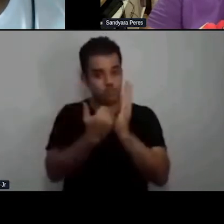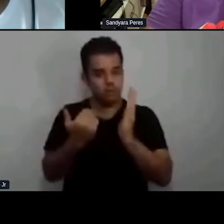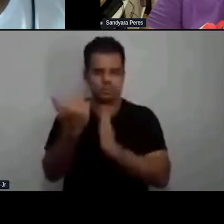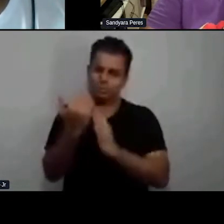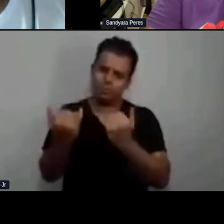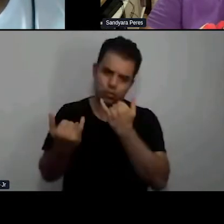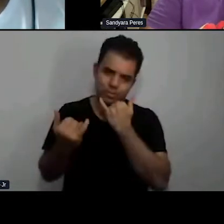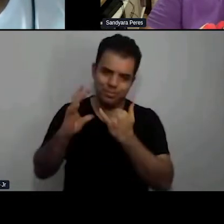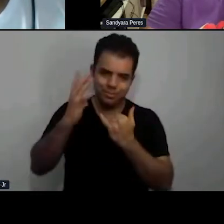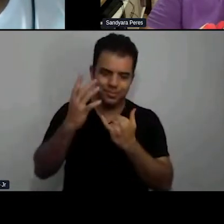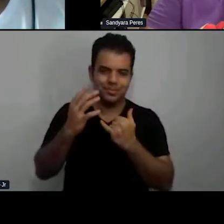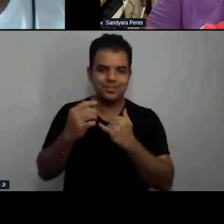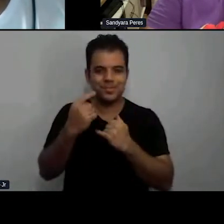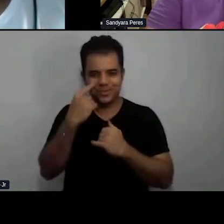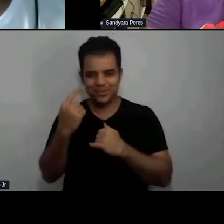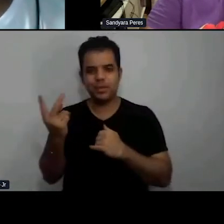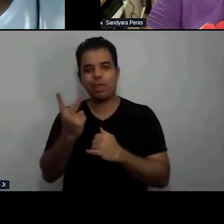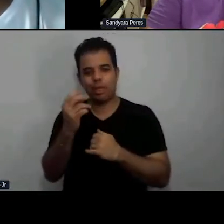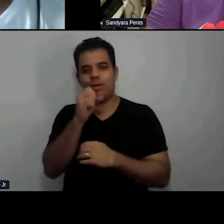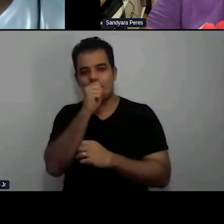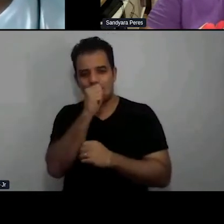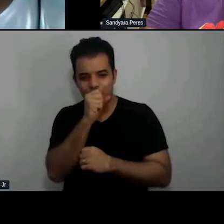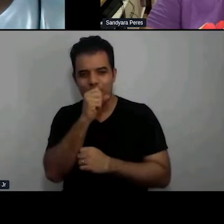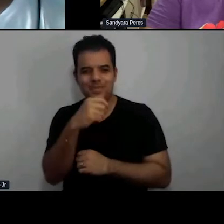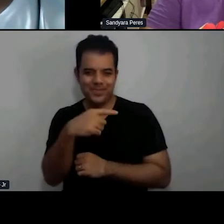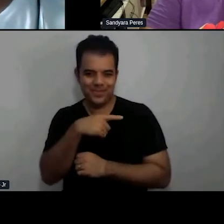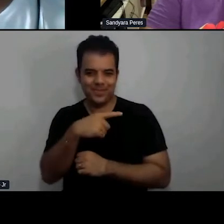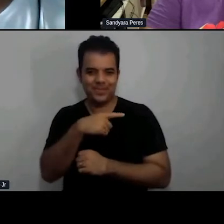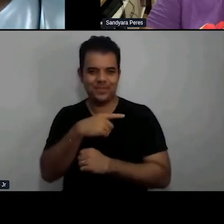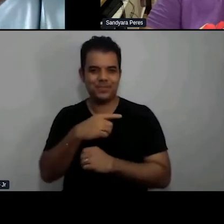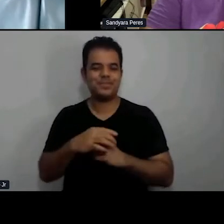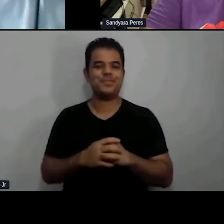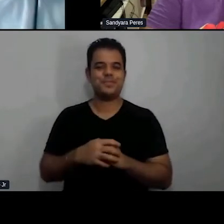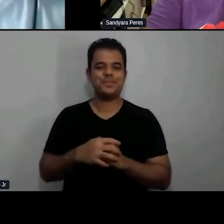Desculpa, gente, não é só o Diego que está tossindo, não, viu?